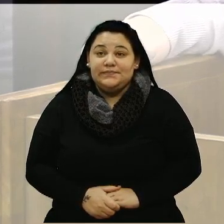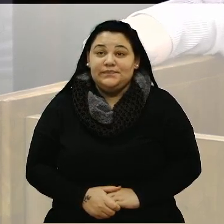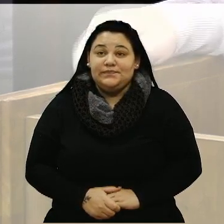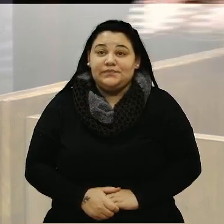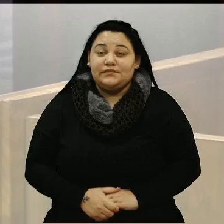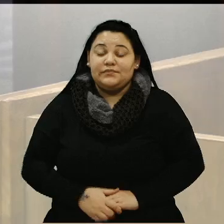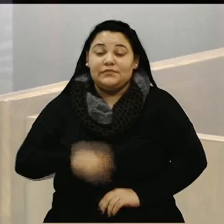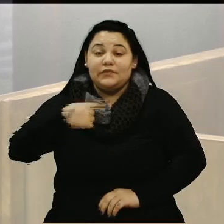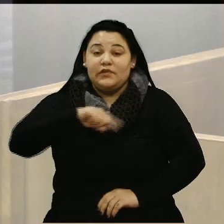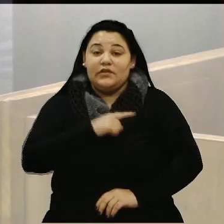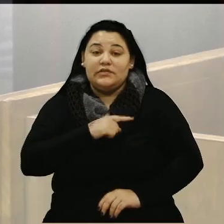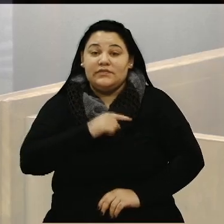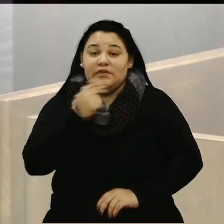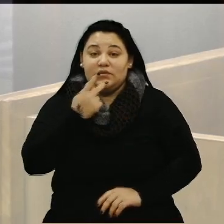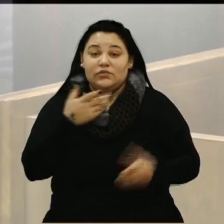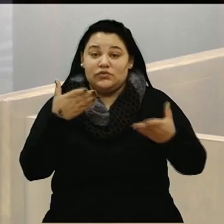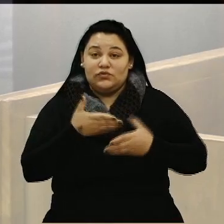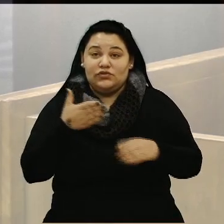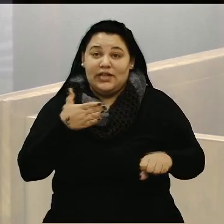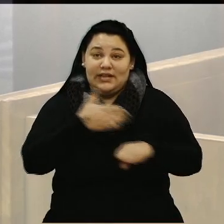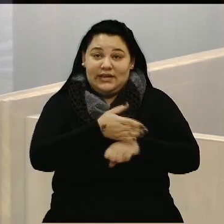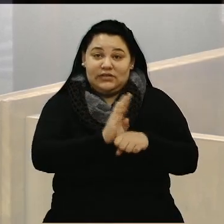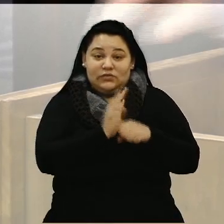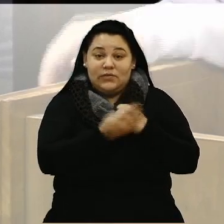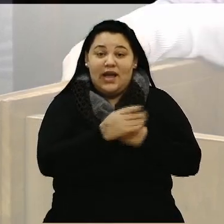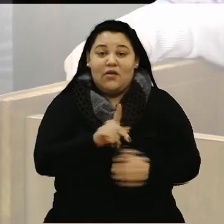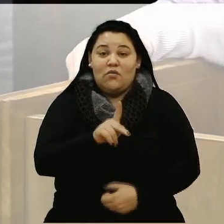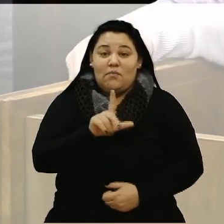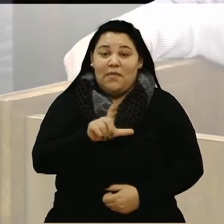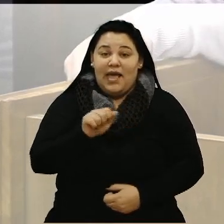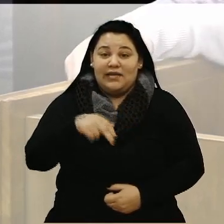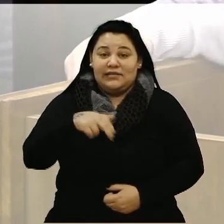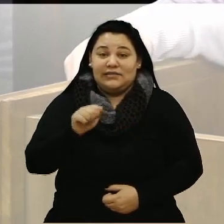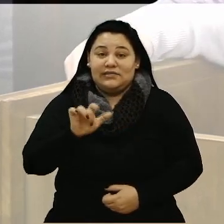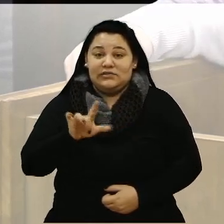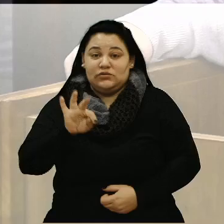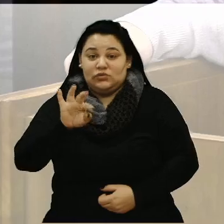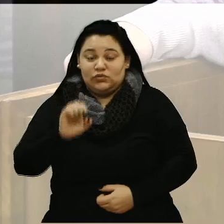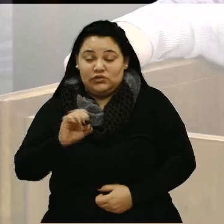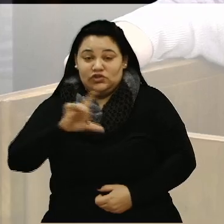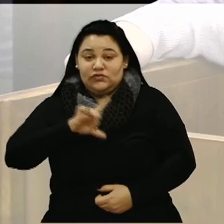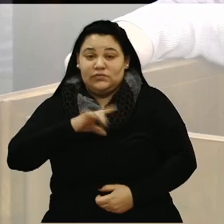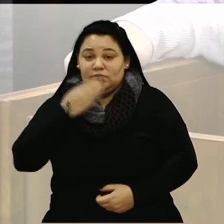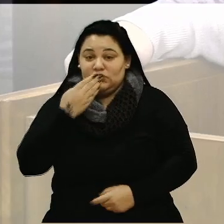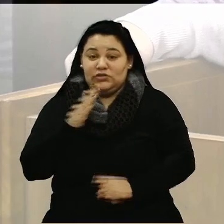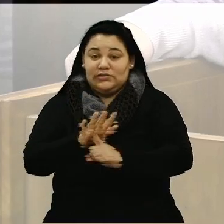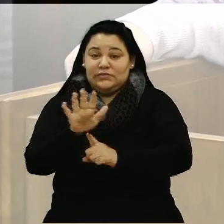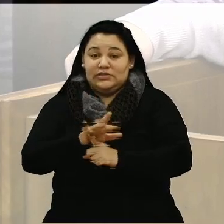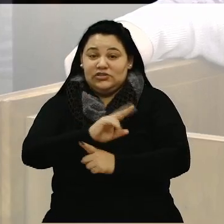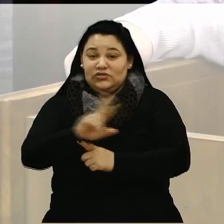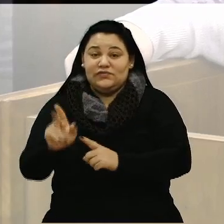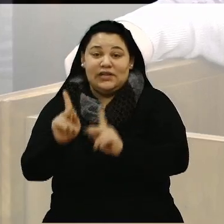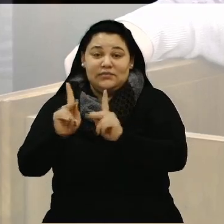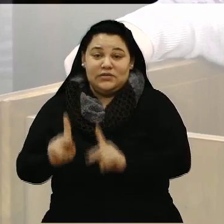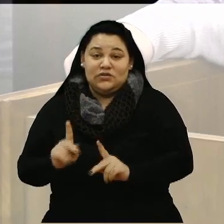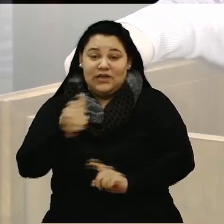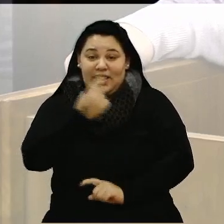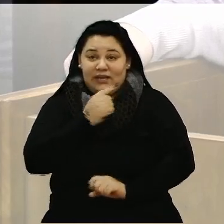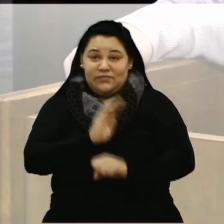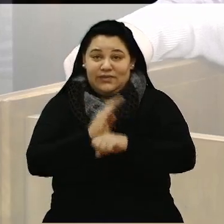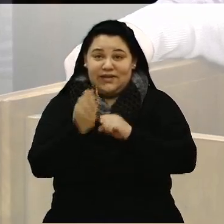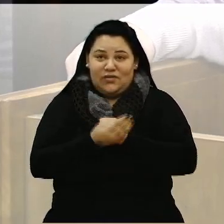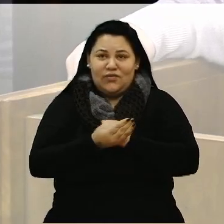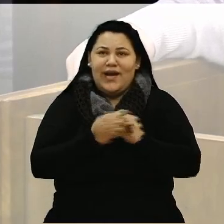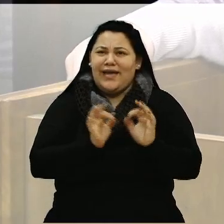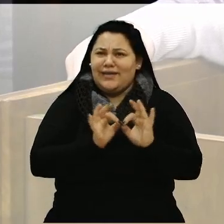hoje sobre a entrada do Planalto, e fomos demandados também por diversas pessoas lá. O Planalto é muito grande, né? Eu